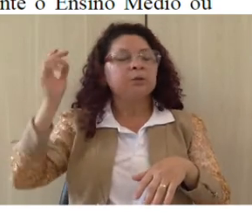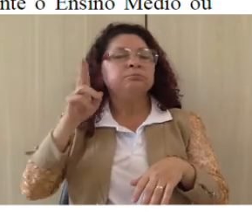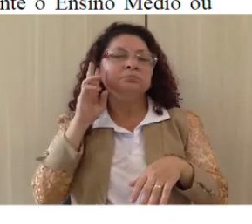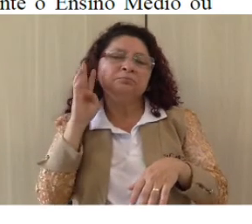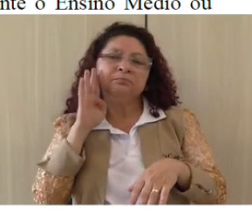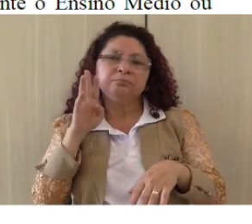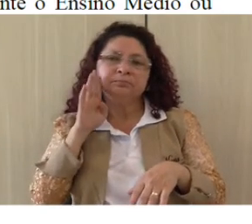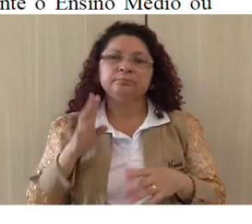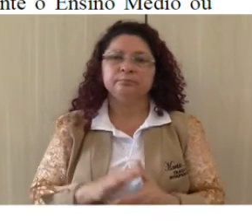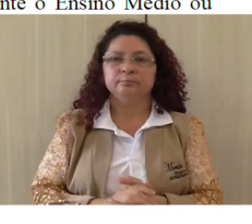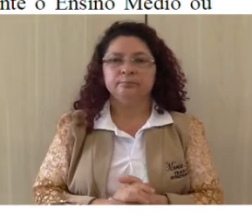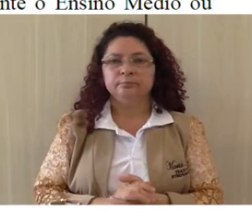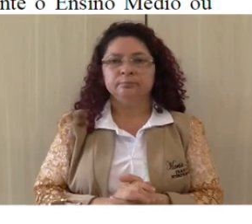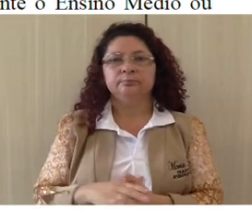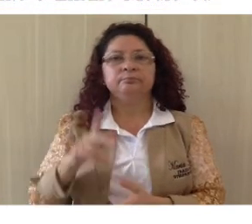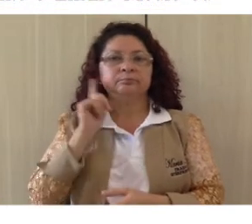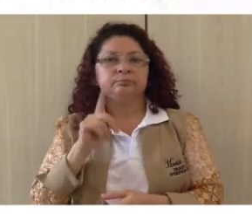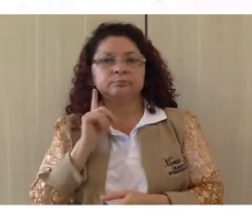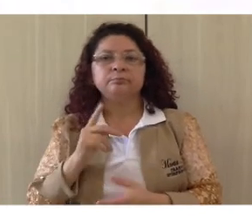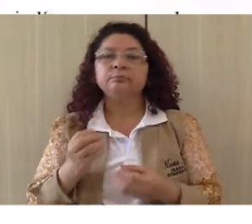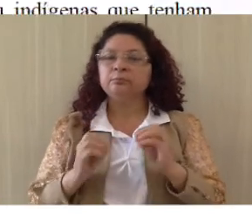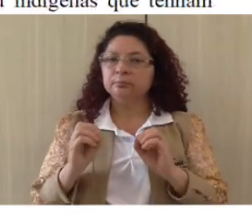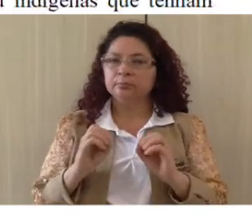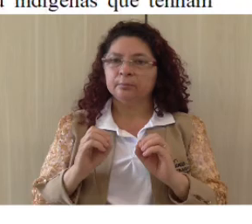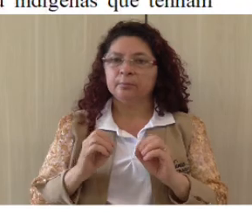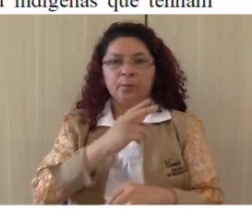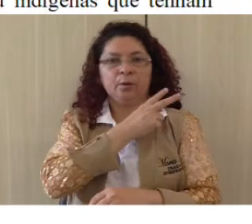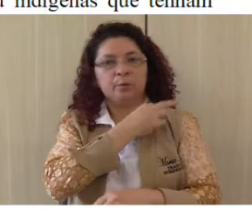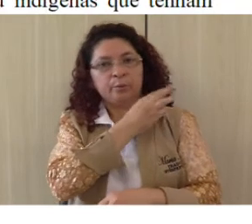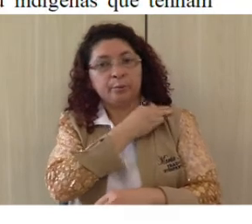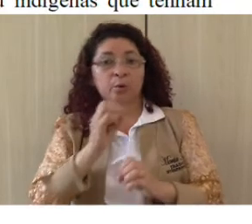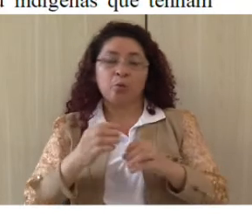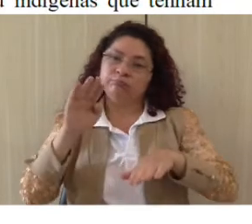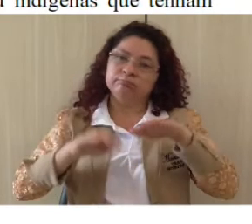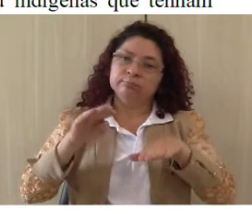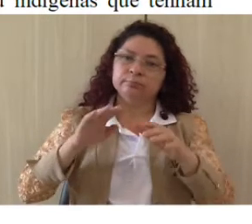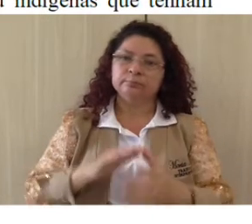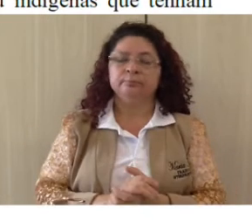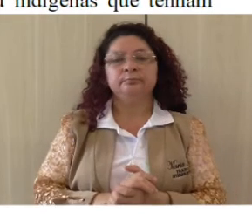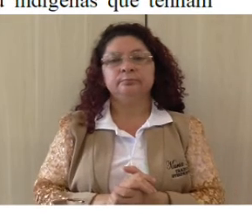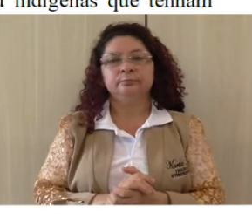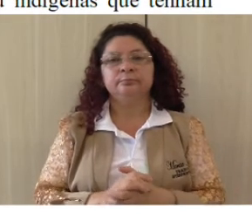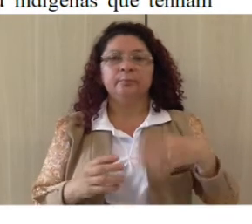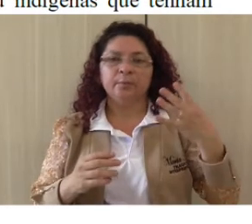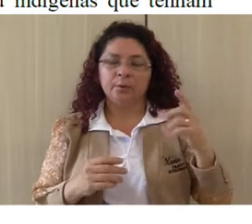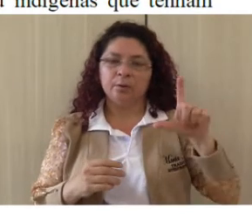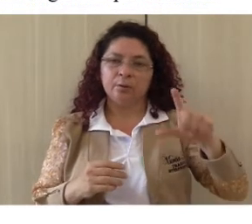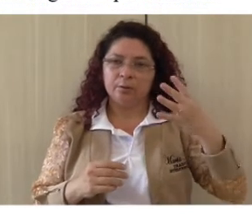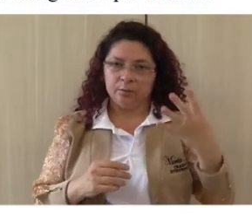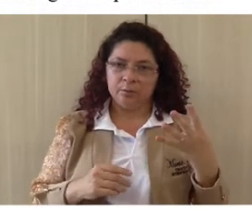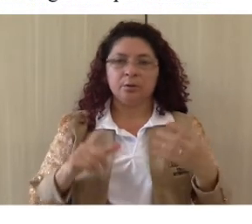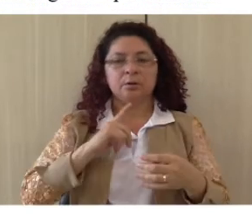tenham cursado em escola pública integralmente o ensino médio ou equivalente. L4. Candidatos ou candidatas que